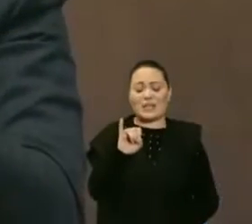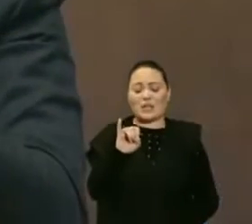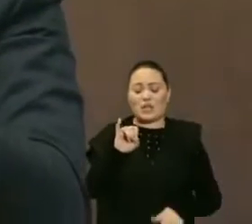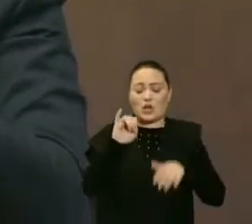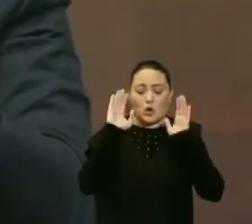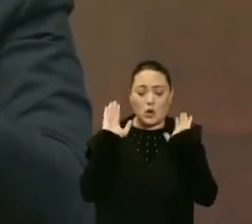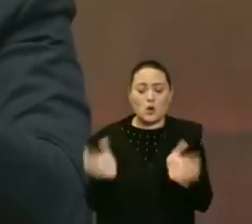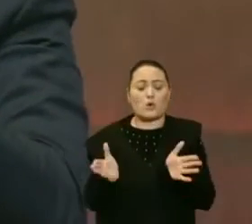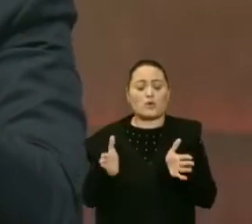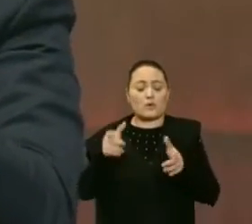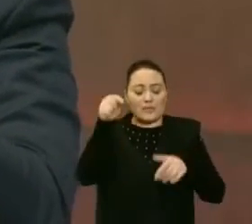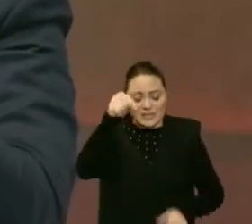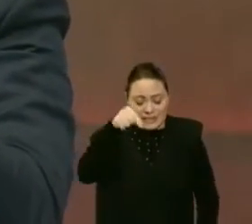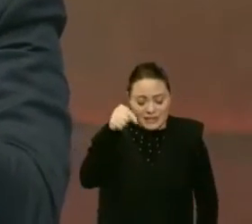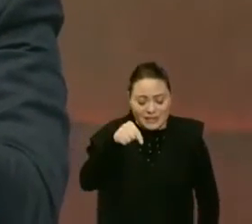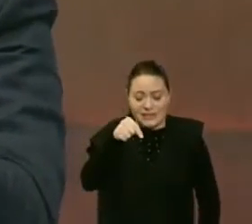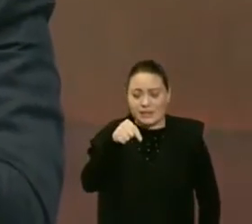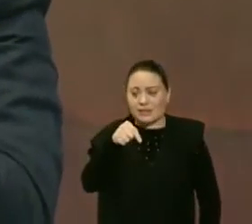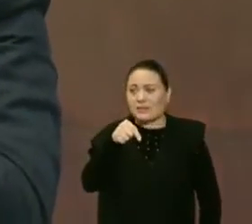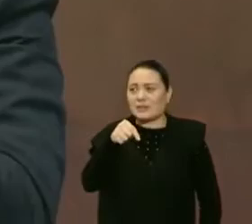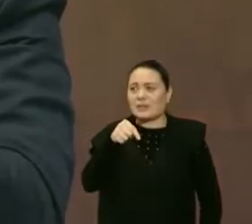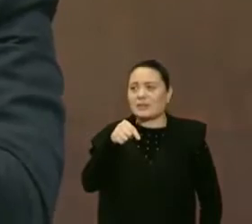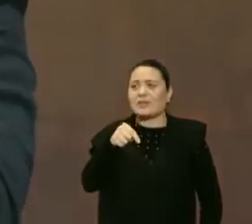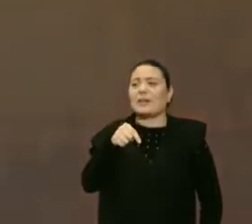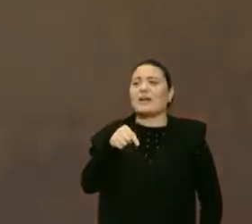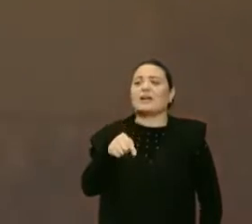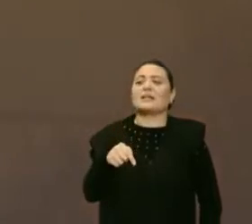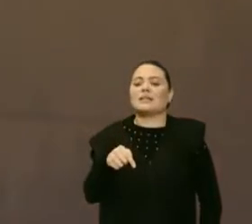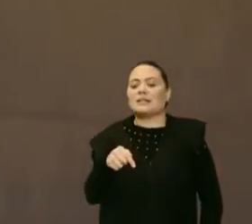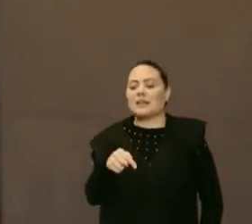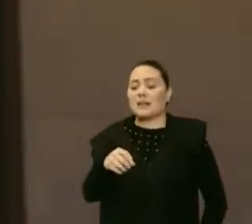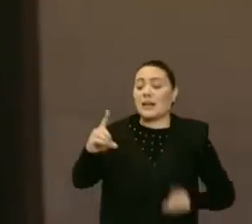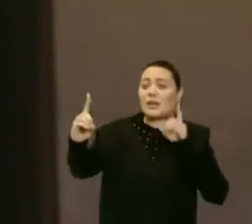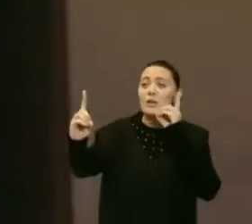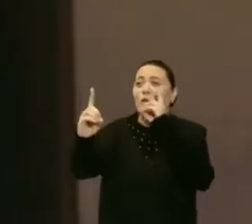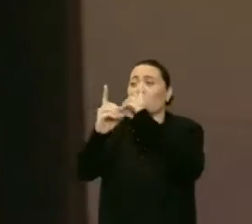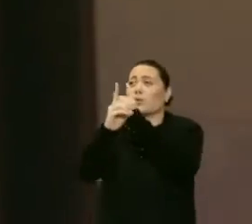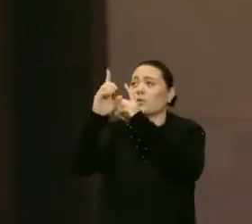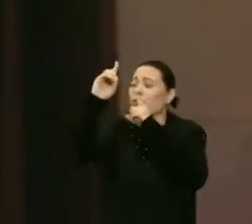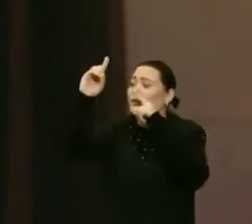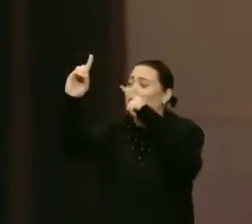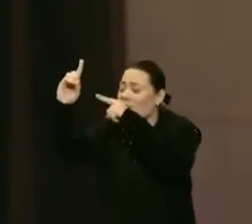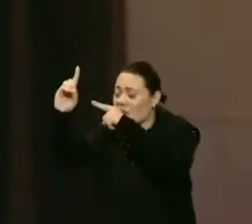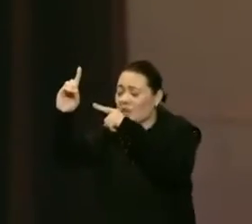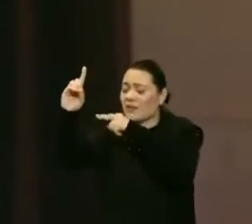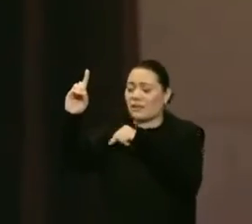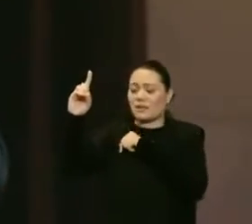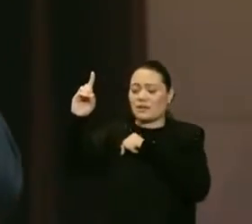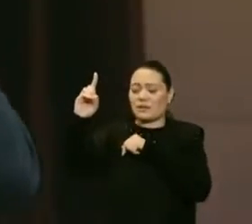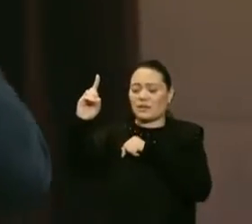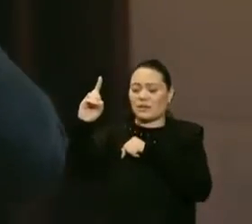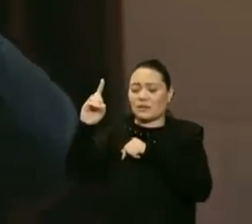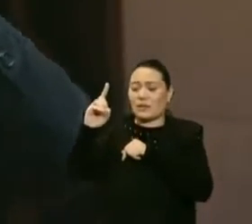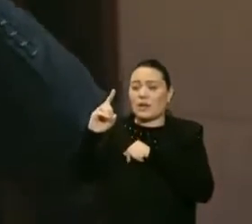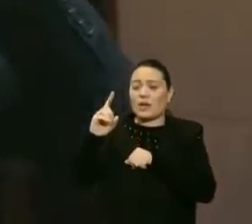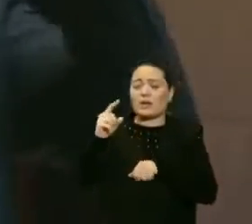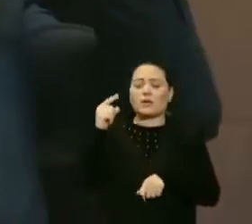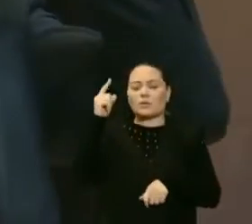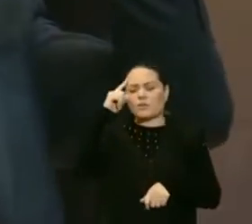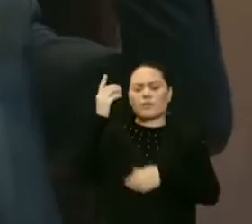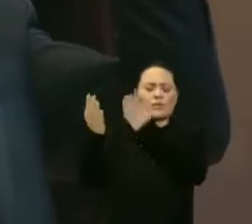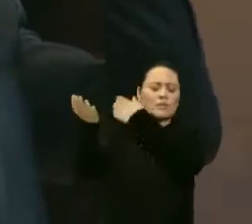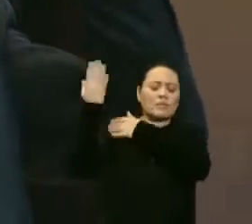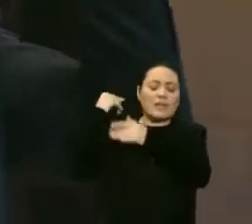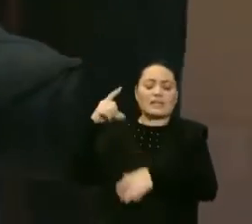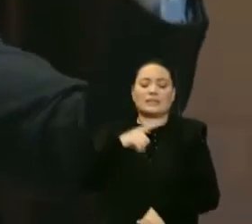neste lugar você quer ter um encontro com Deus, eu tive um dia Quando alguém orou por mim, os meus ouvidos foram abertos,